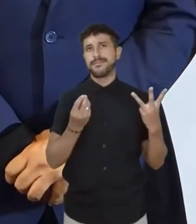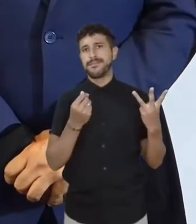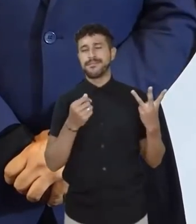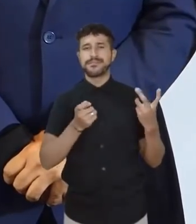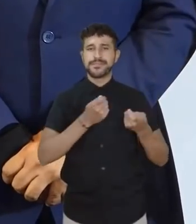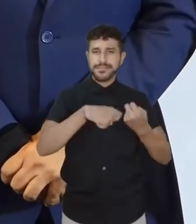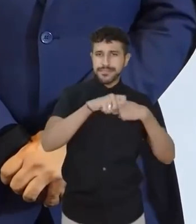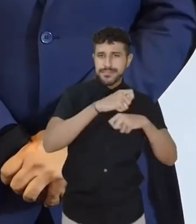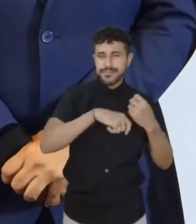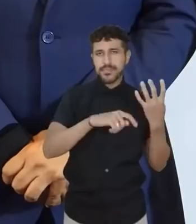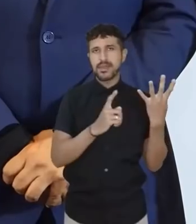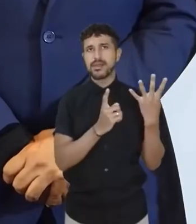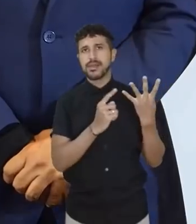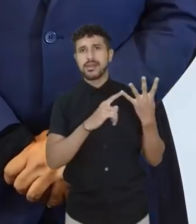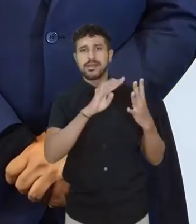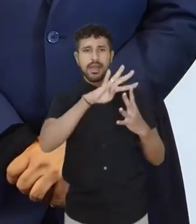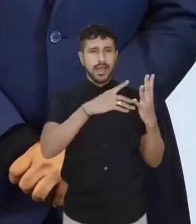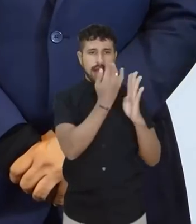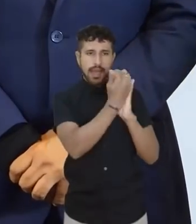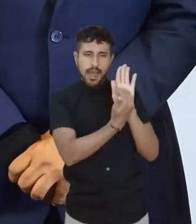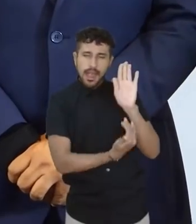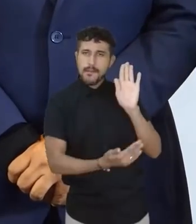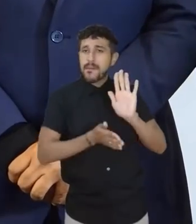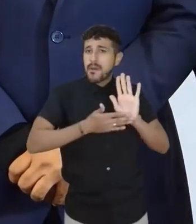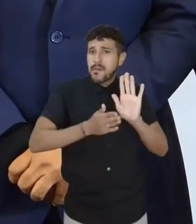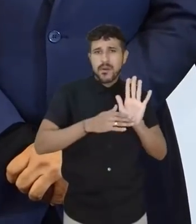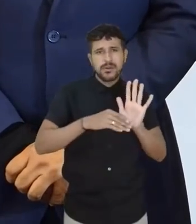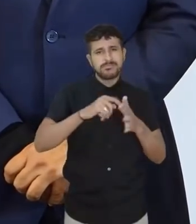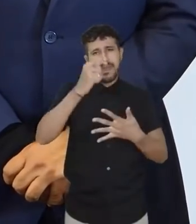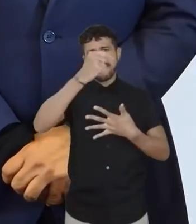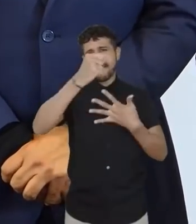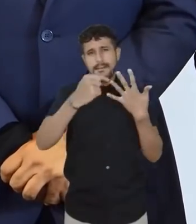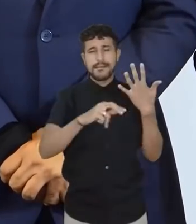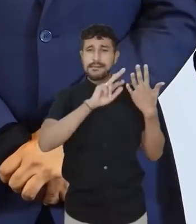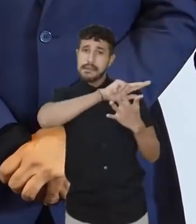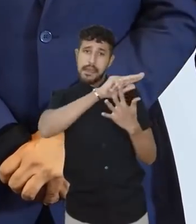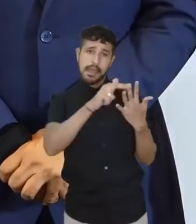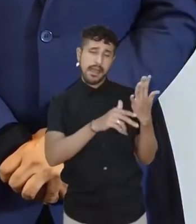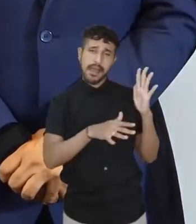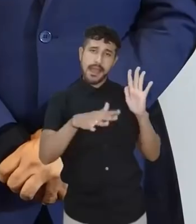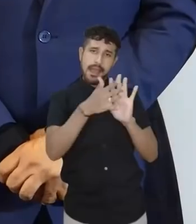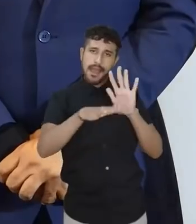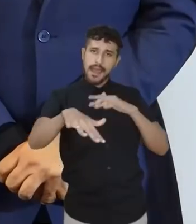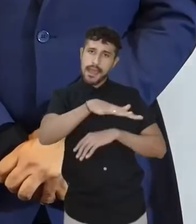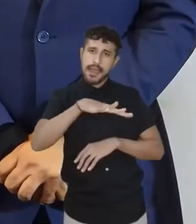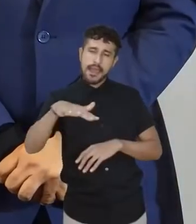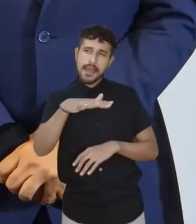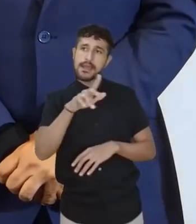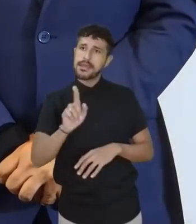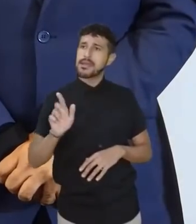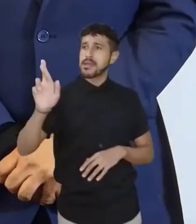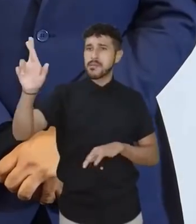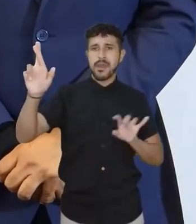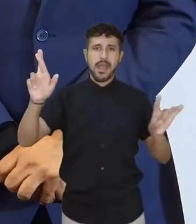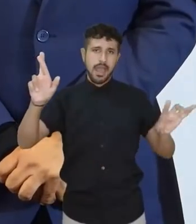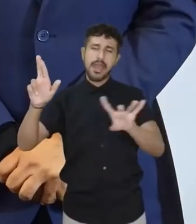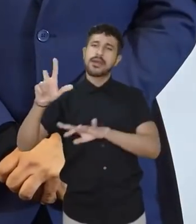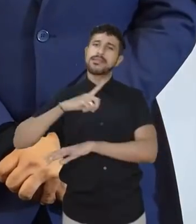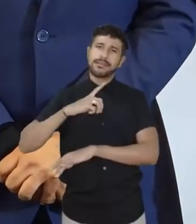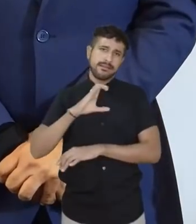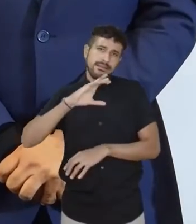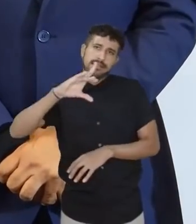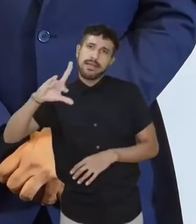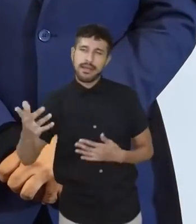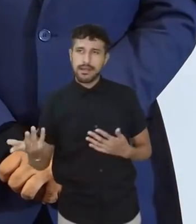finanças, agenda, mais ou menos são essas áreas, né? Então, vão ter responsáveis por isso. Claro que,